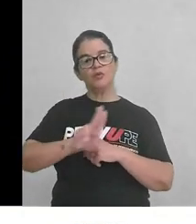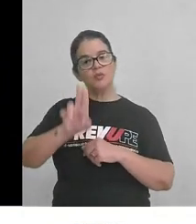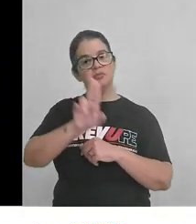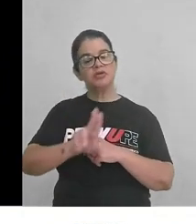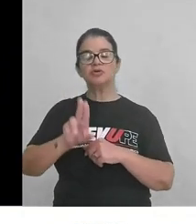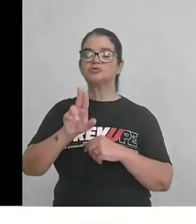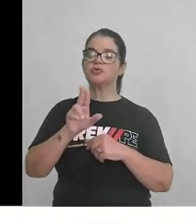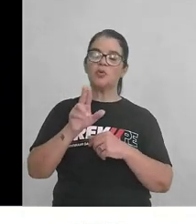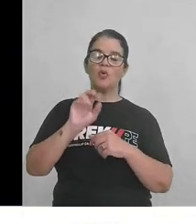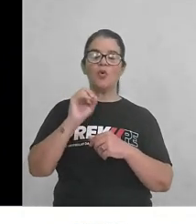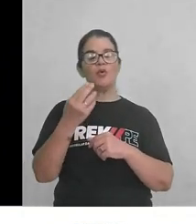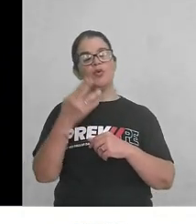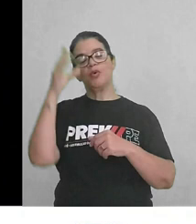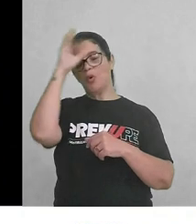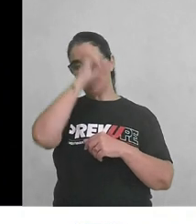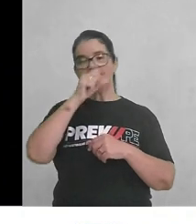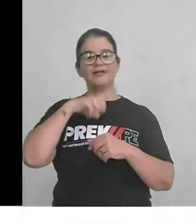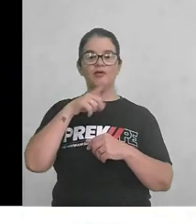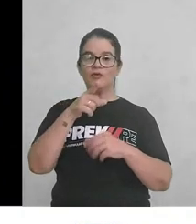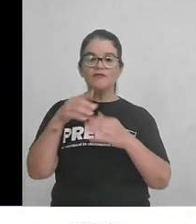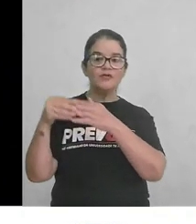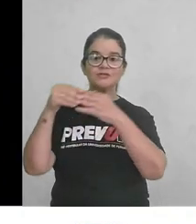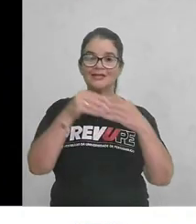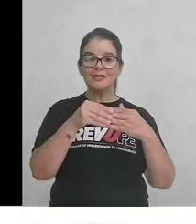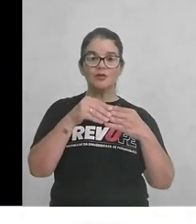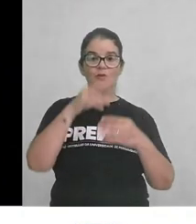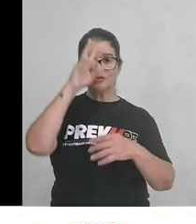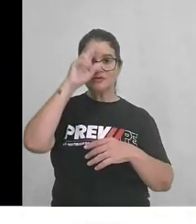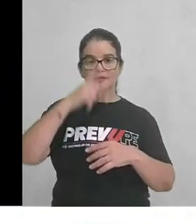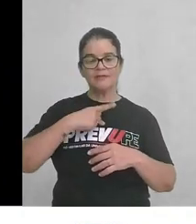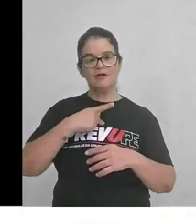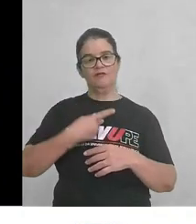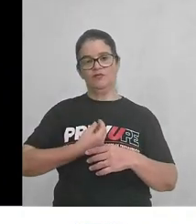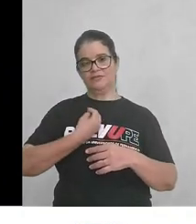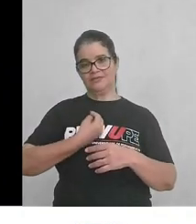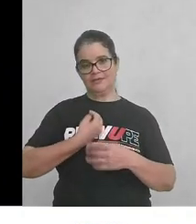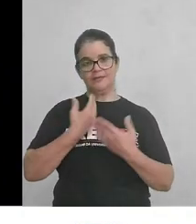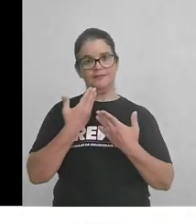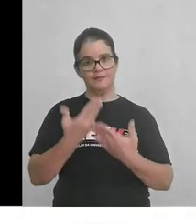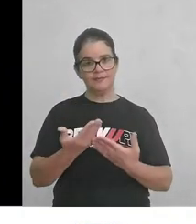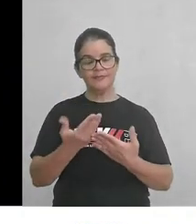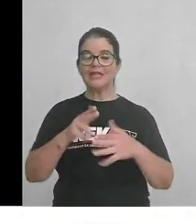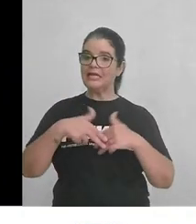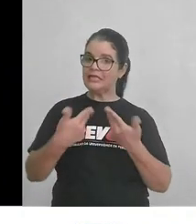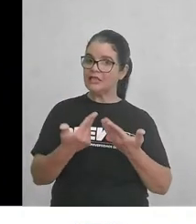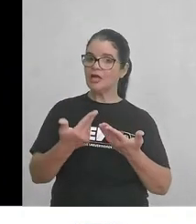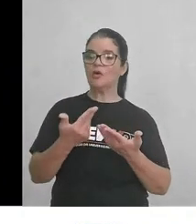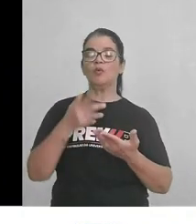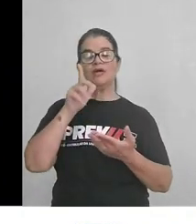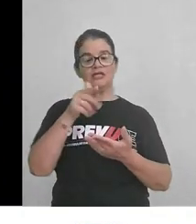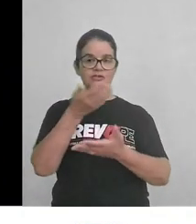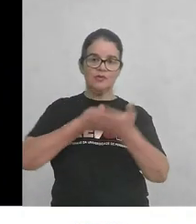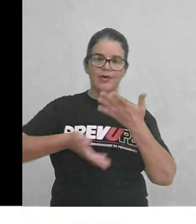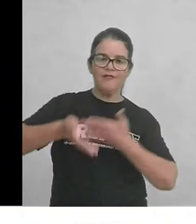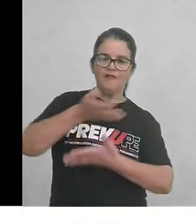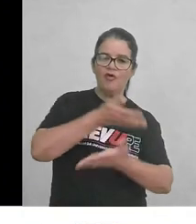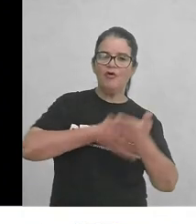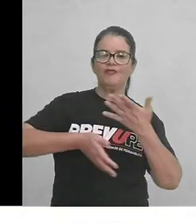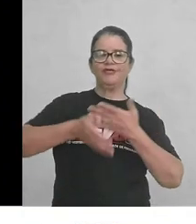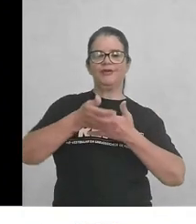tá? Então, isso envolve a questão do resumo, que você no,